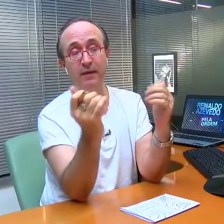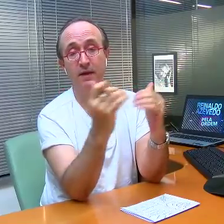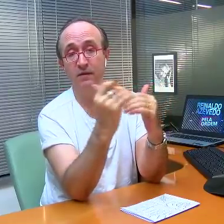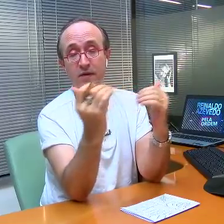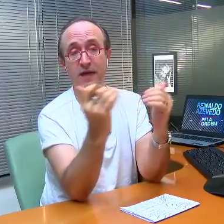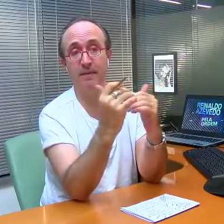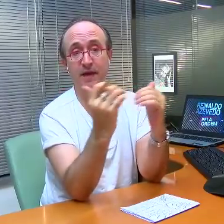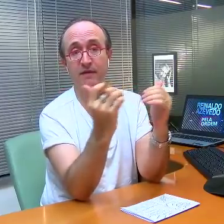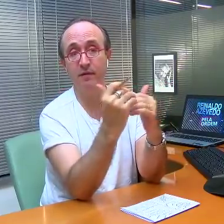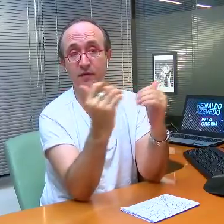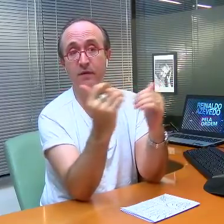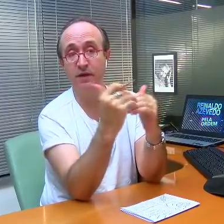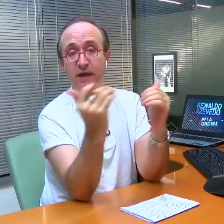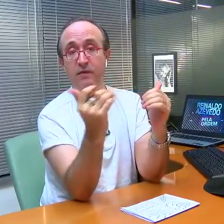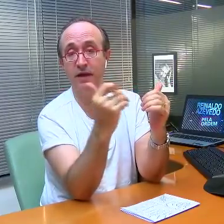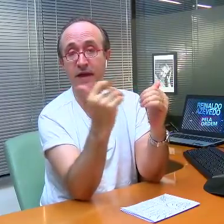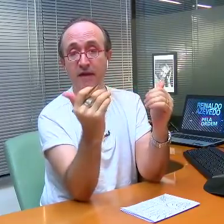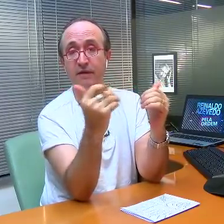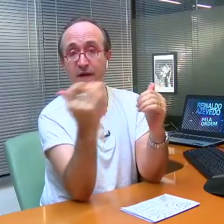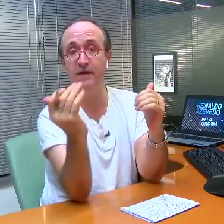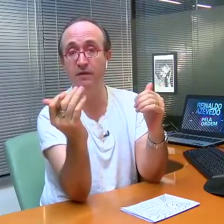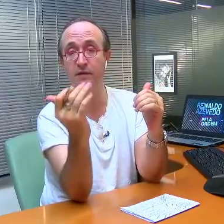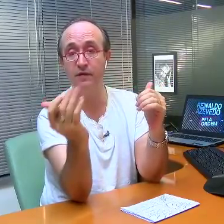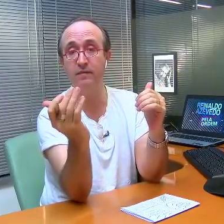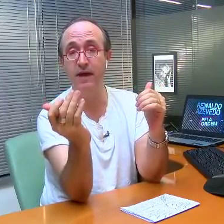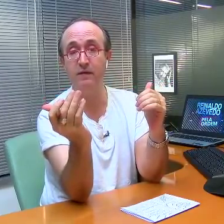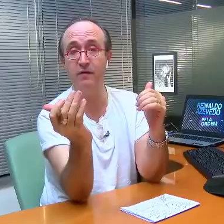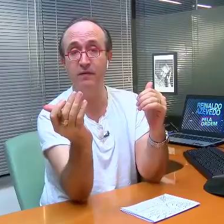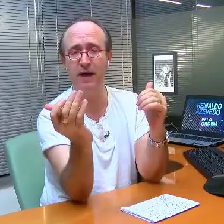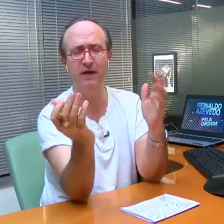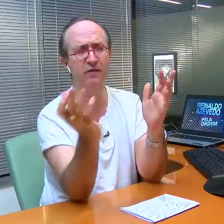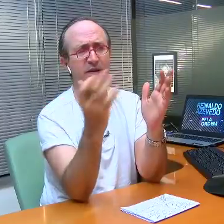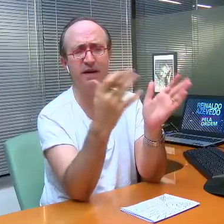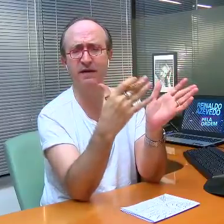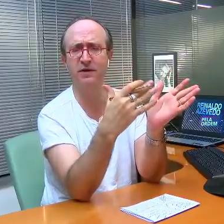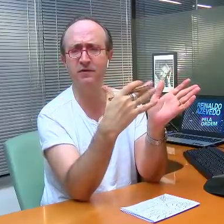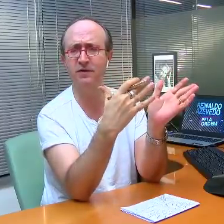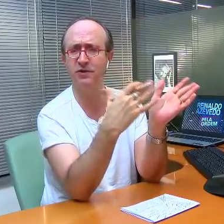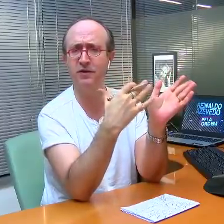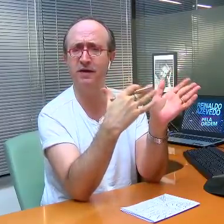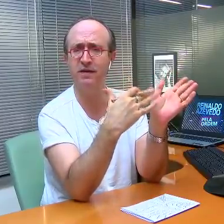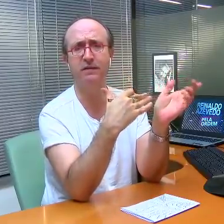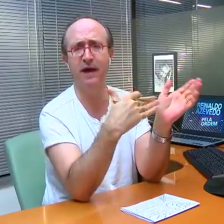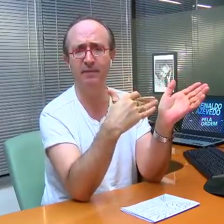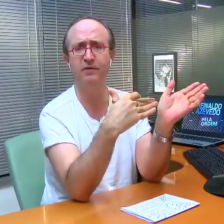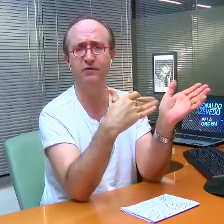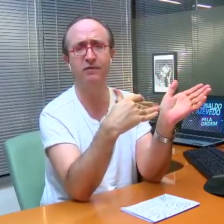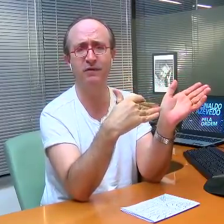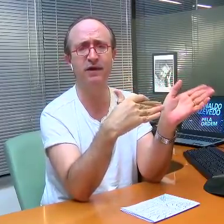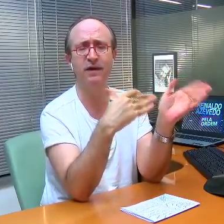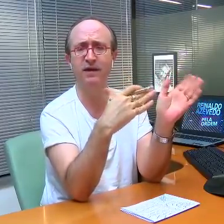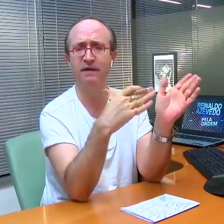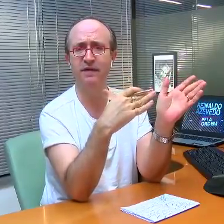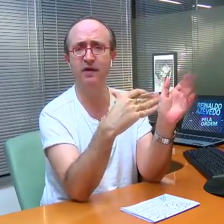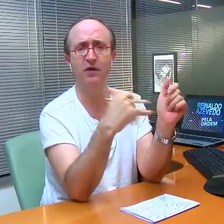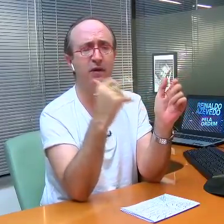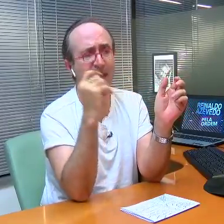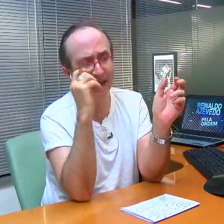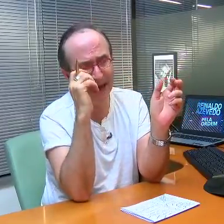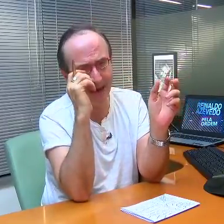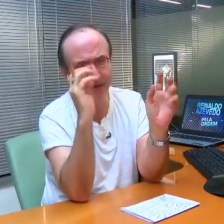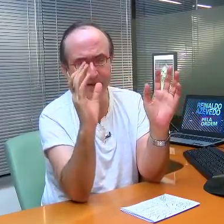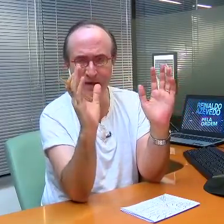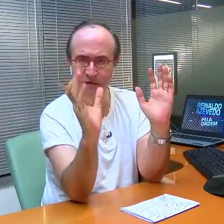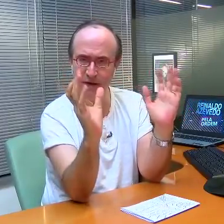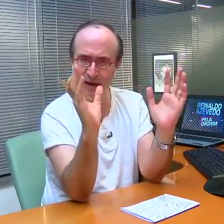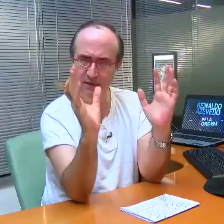isso vai demorar? Não se sabe ainda, vamos ver quando é que o TRF vai devolver os embargos dos embargos. Mas acredito que do jeito que eles andam rápidos com Lula, vai ser